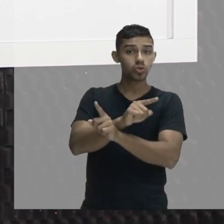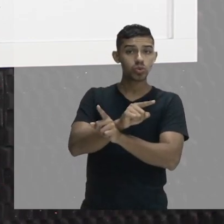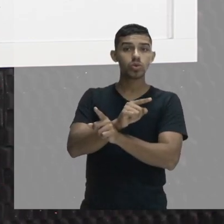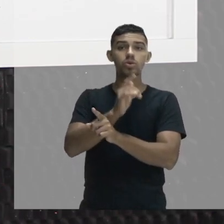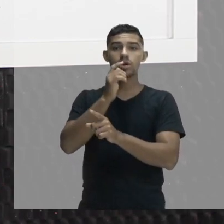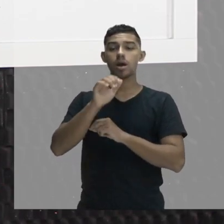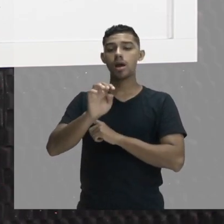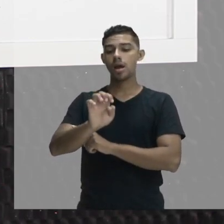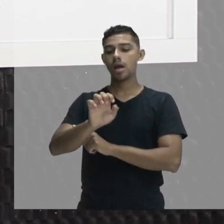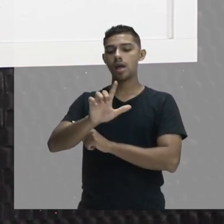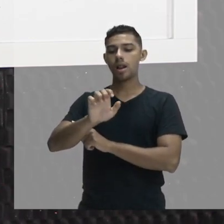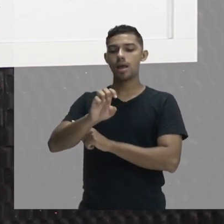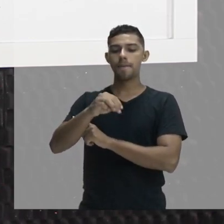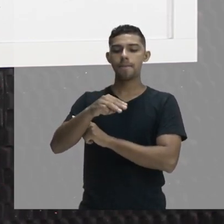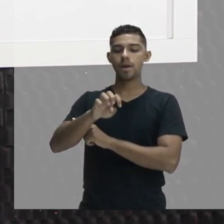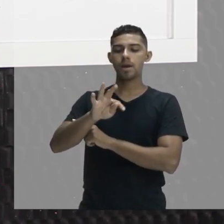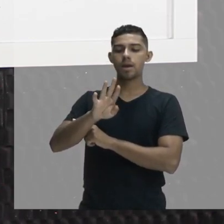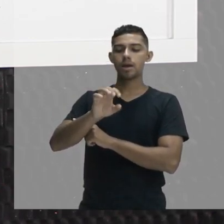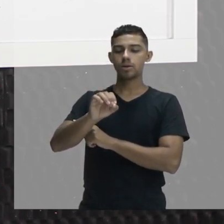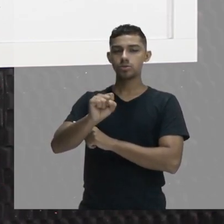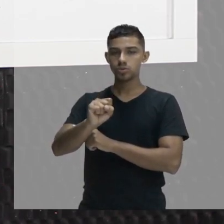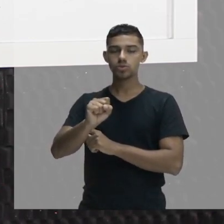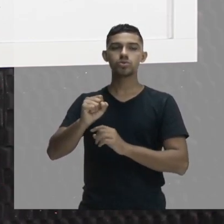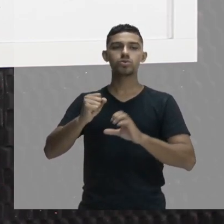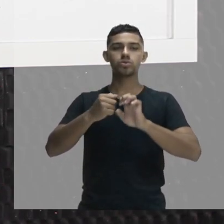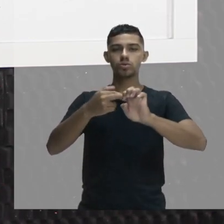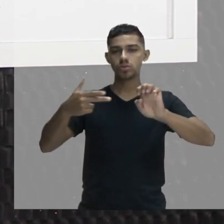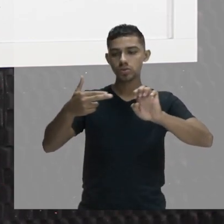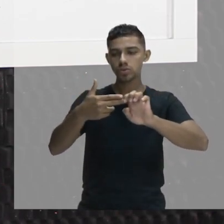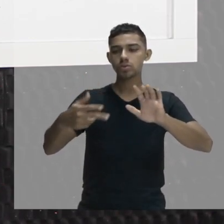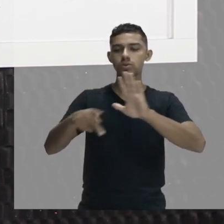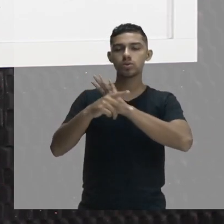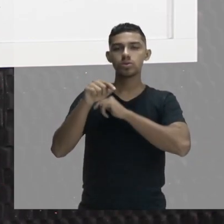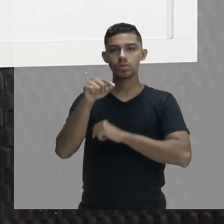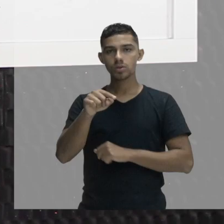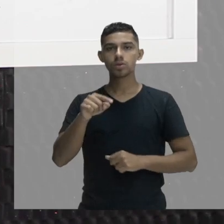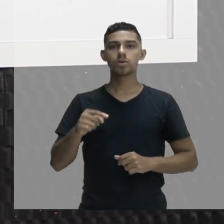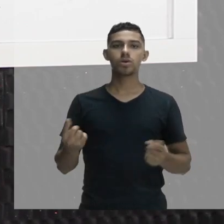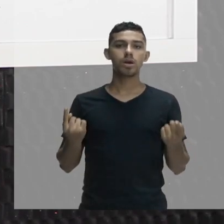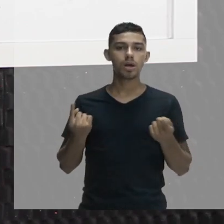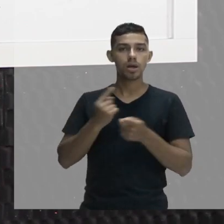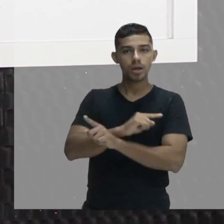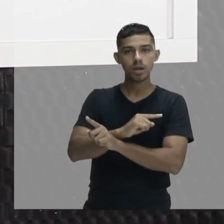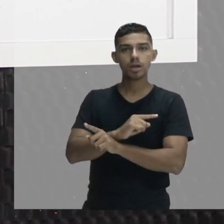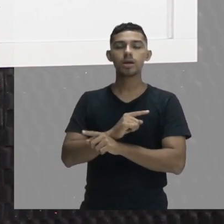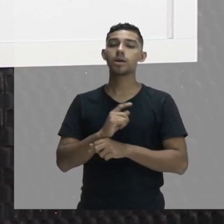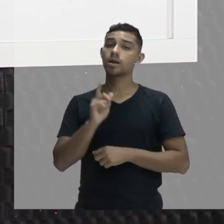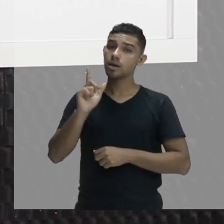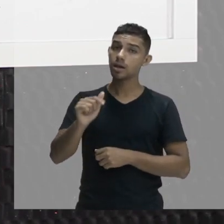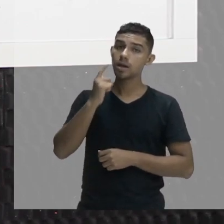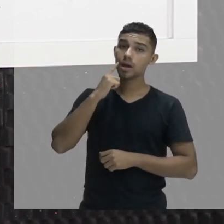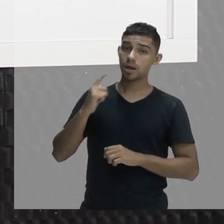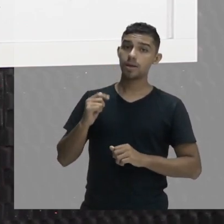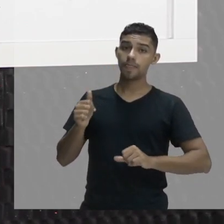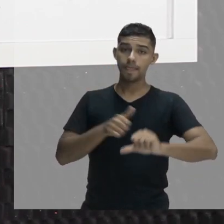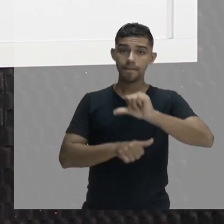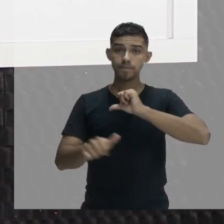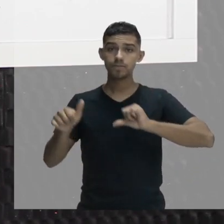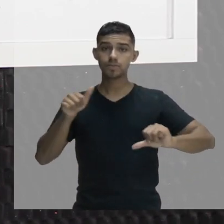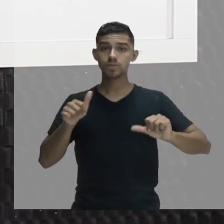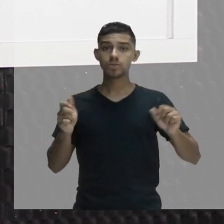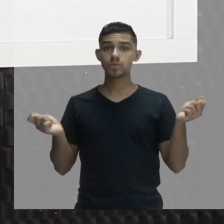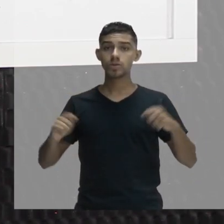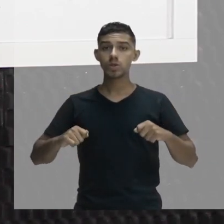os elementos de posição, tá? Quando você fizer a permuta desses elementos, que é a troca de posição, e essa